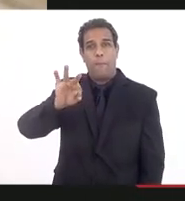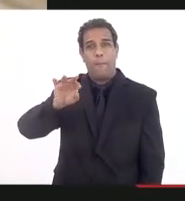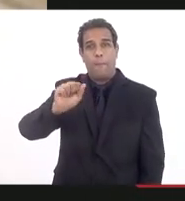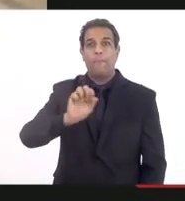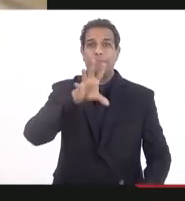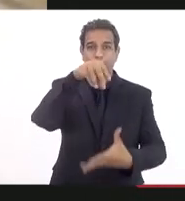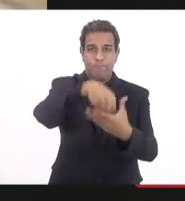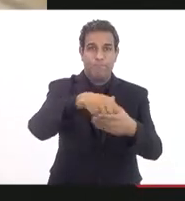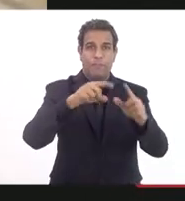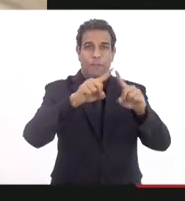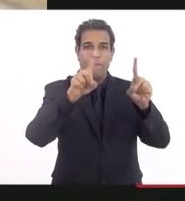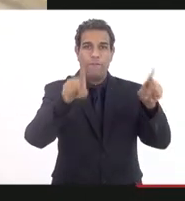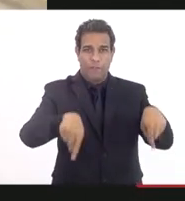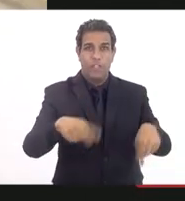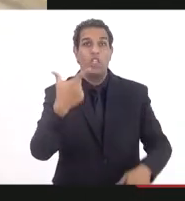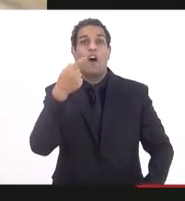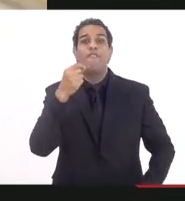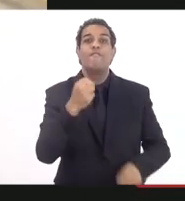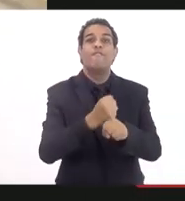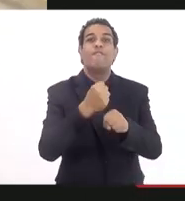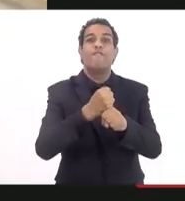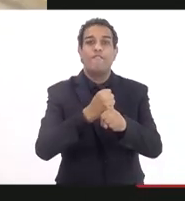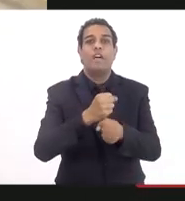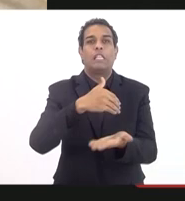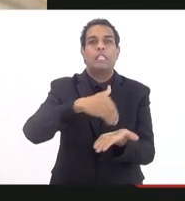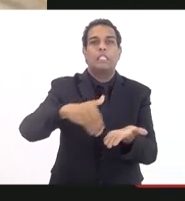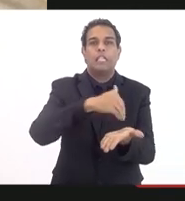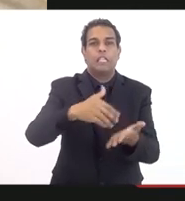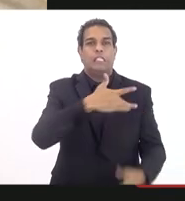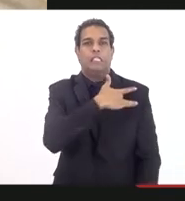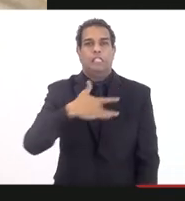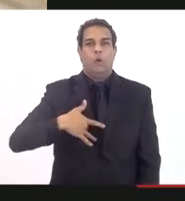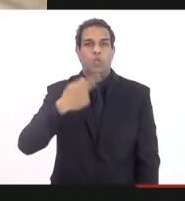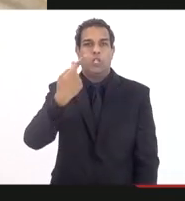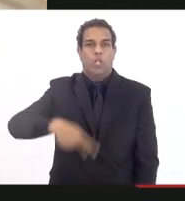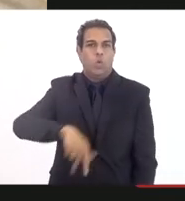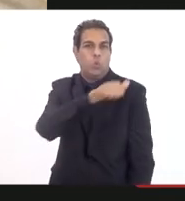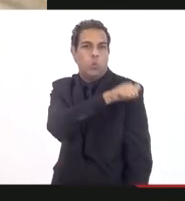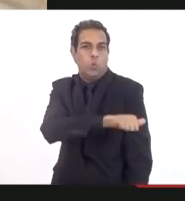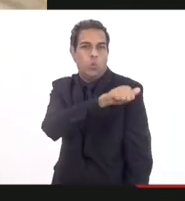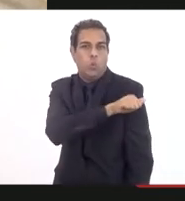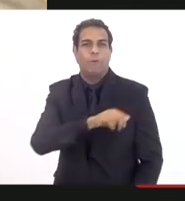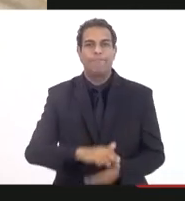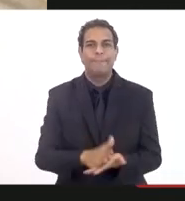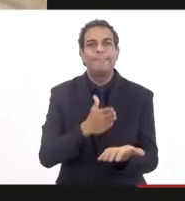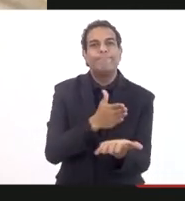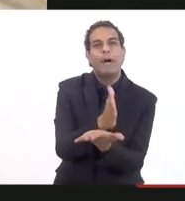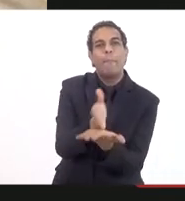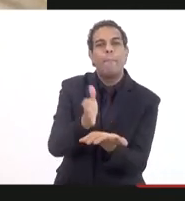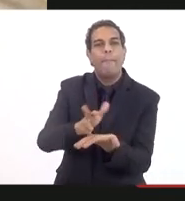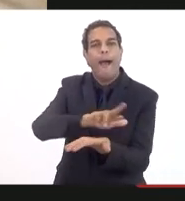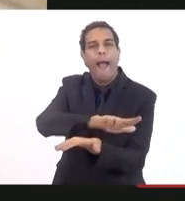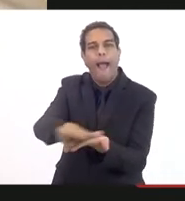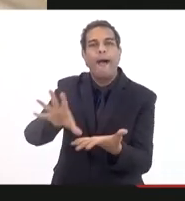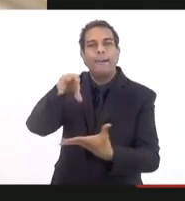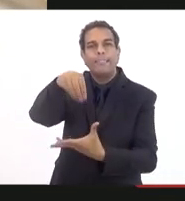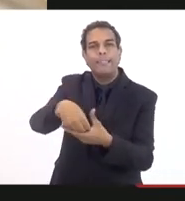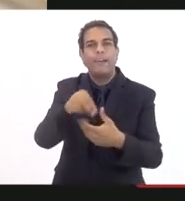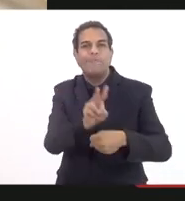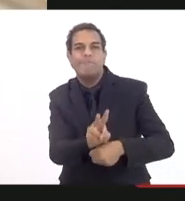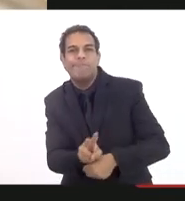da Secretaria Estadual de Saúde há 21 anos e comecei meus trabalhos na tuberculose, na vigilância, na